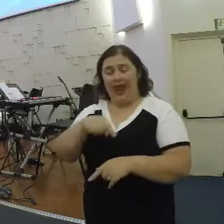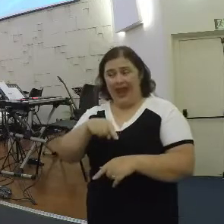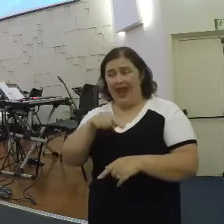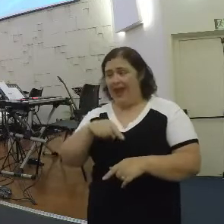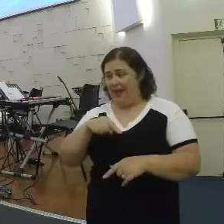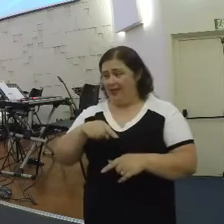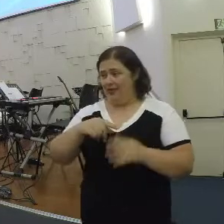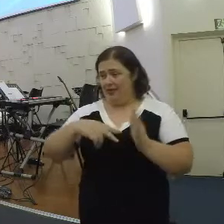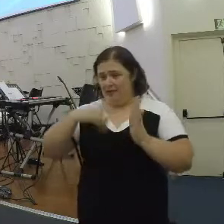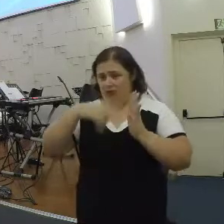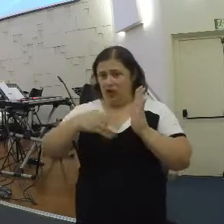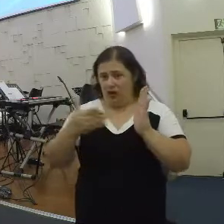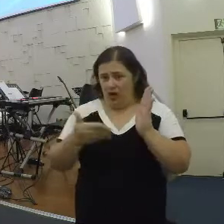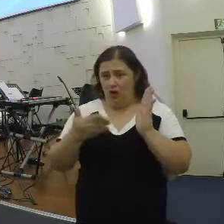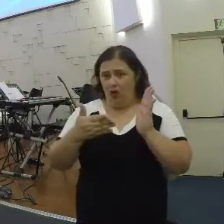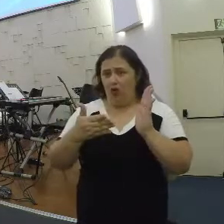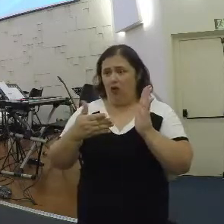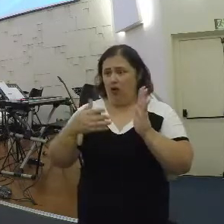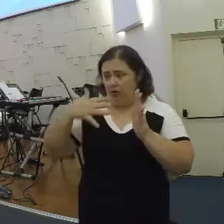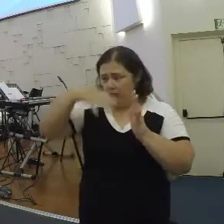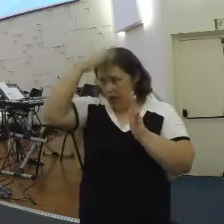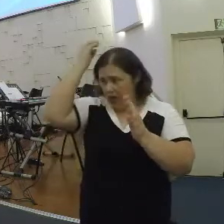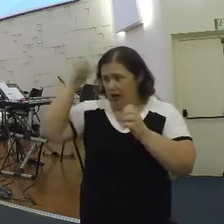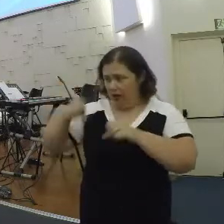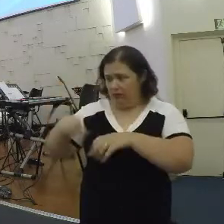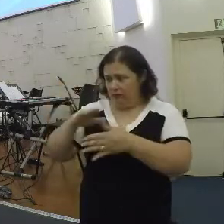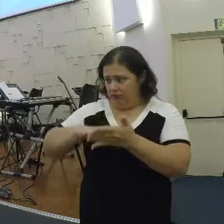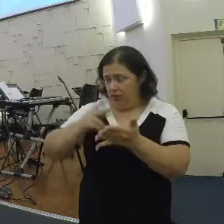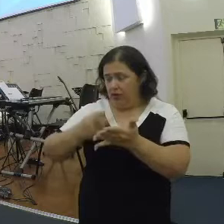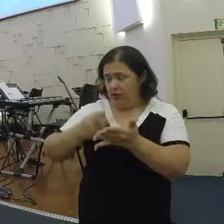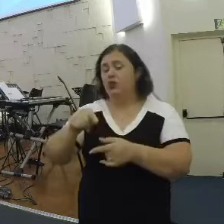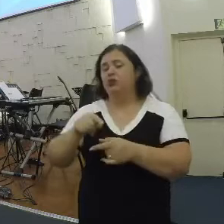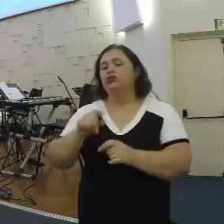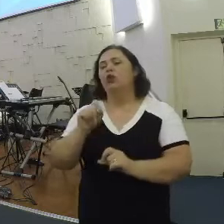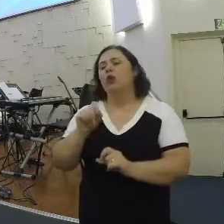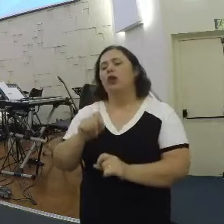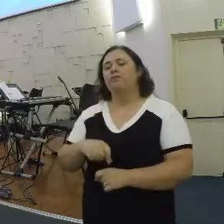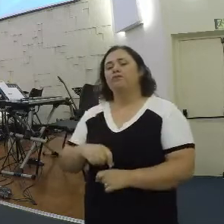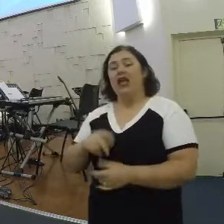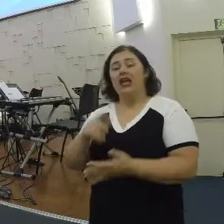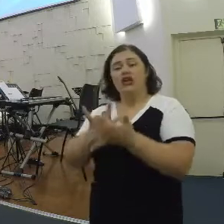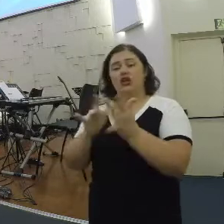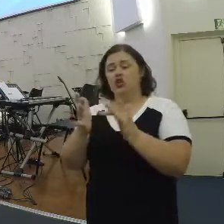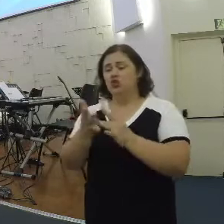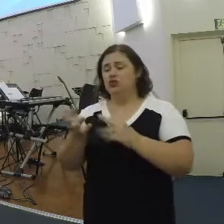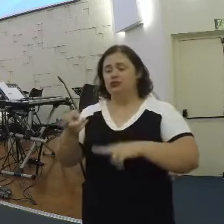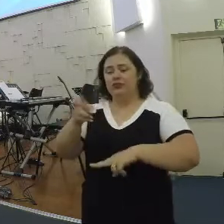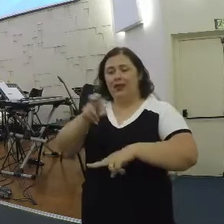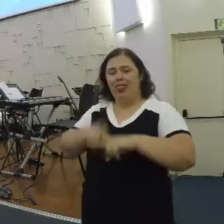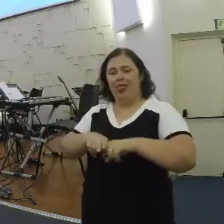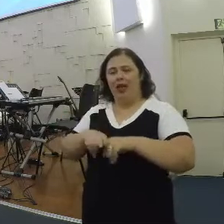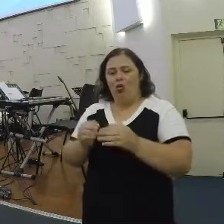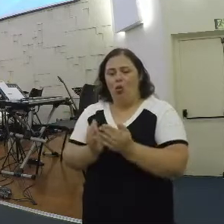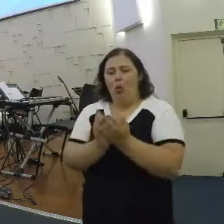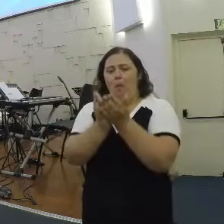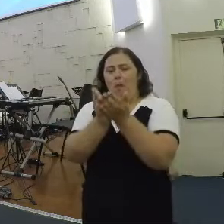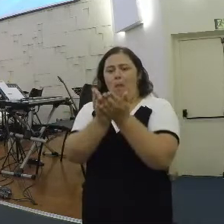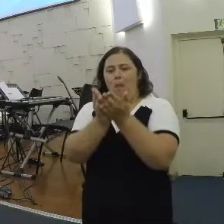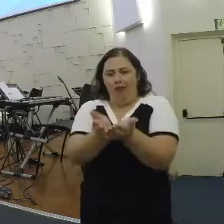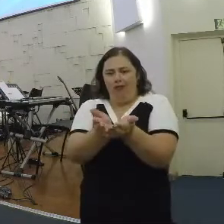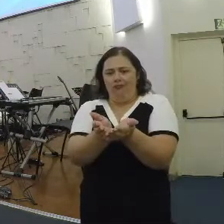se o barco fosse um púlpito, e há muita gente na praia ouvindo